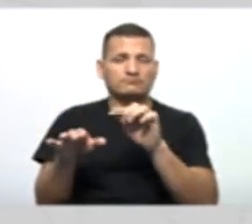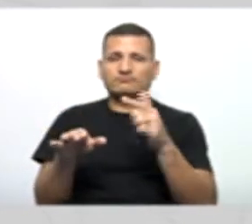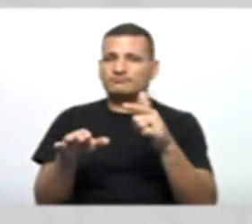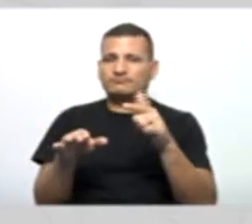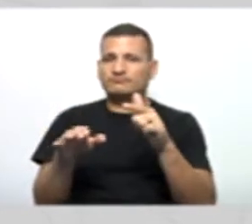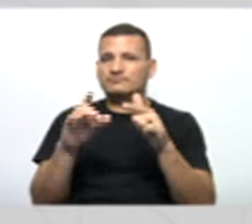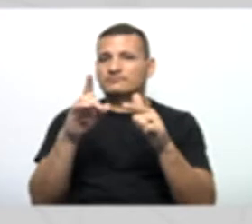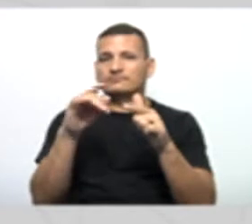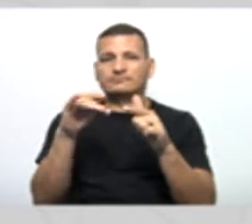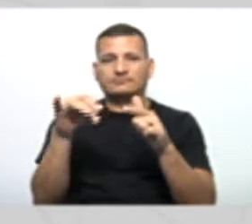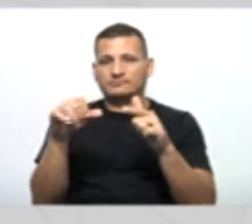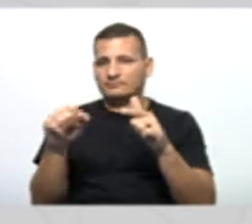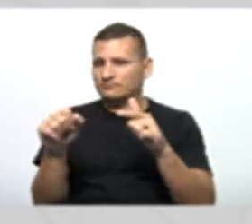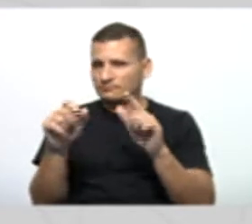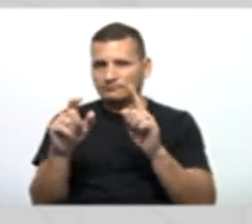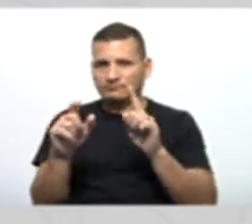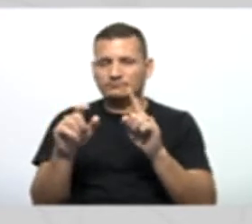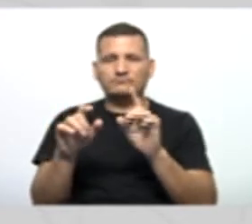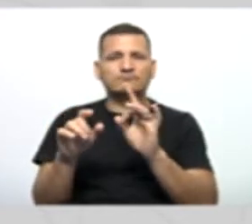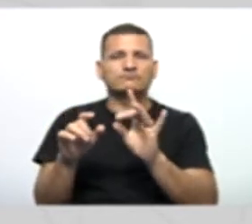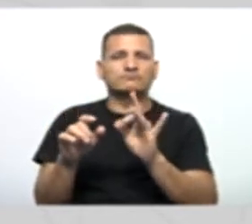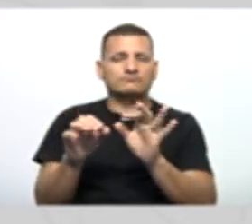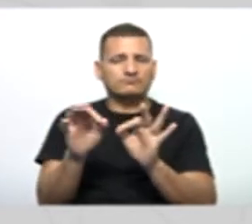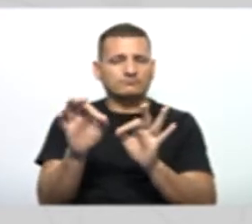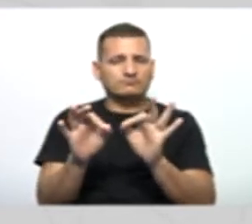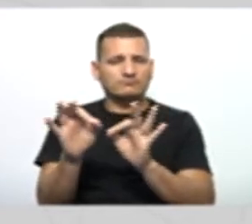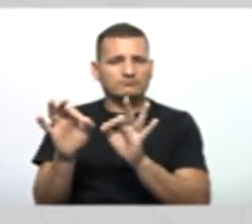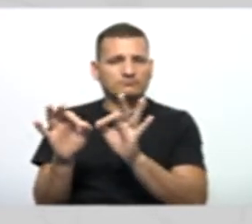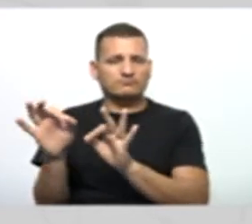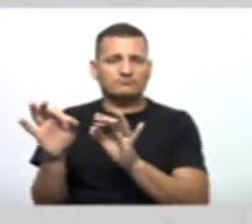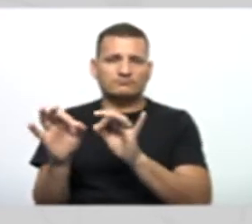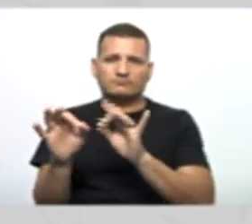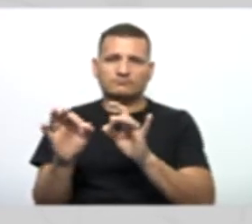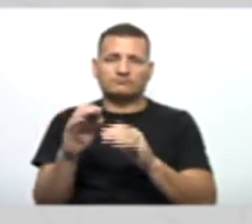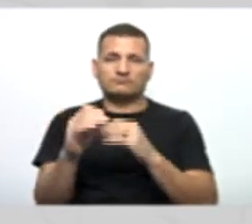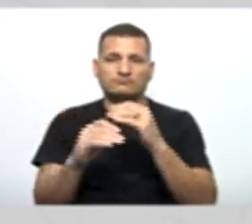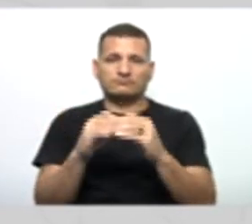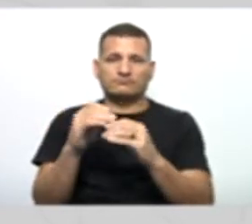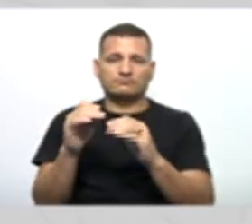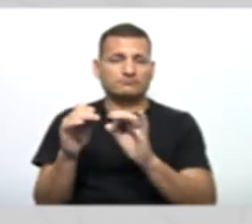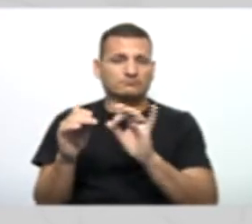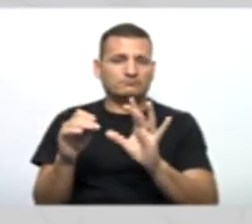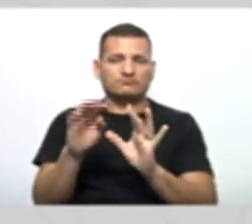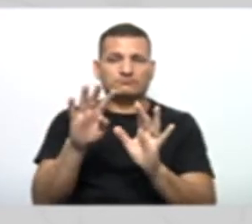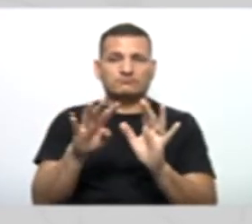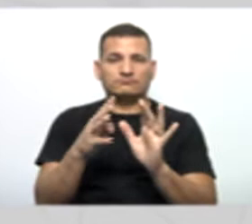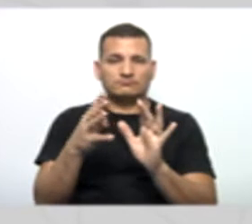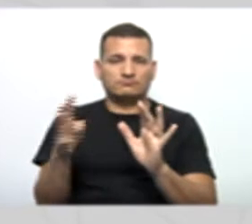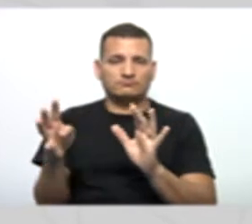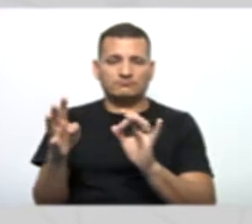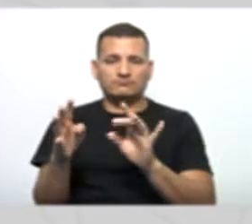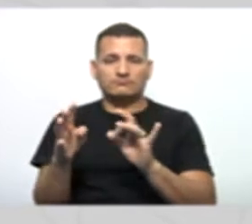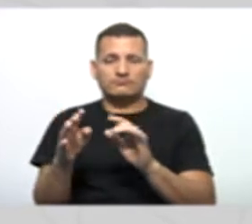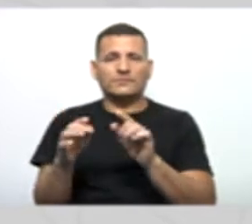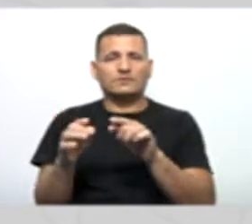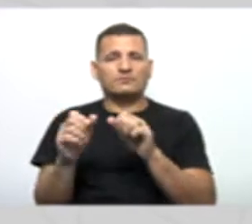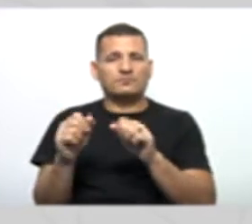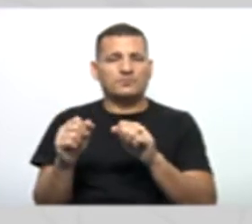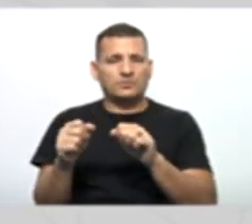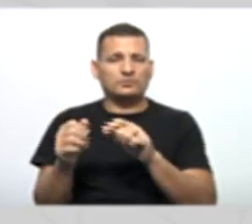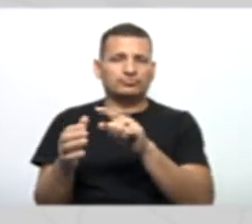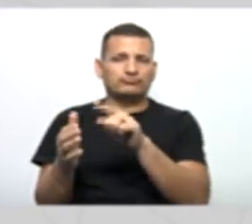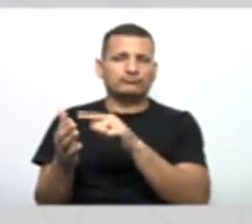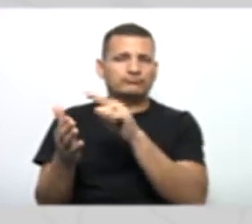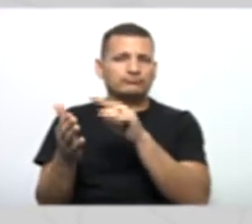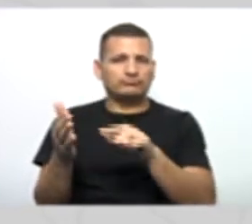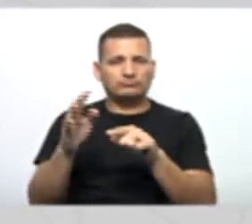está trabalhando construindo o banco de dados, construindo a tabela. Você pode deletar uma tabela ou você